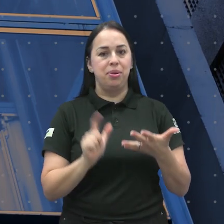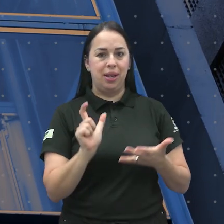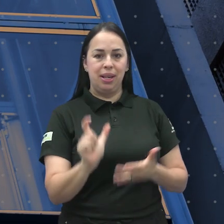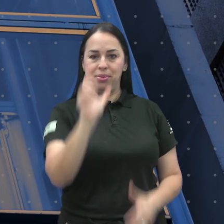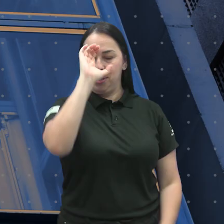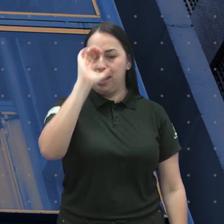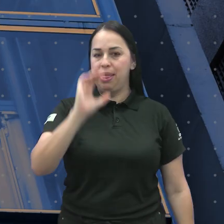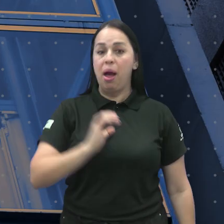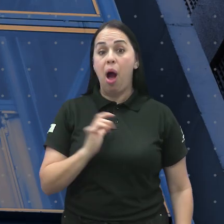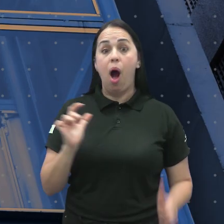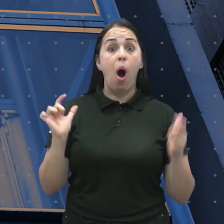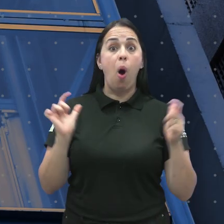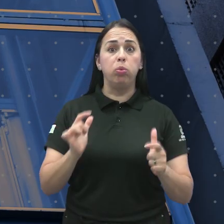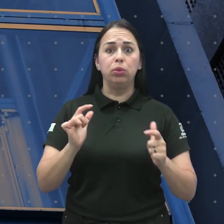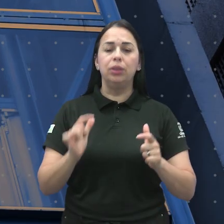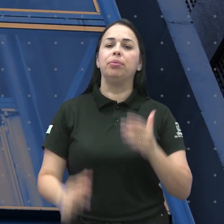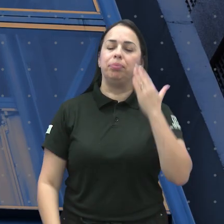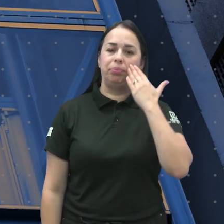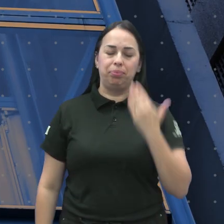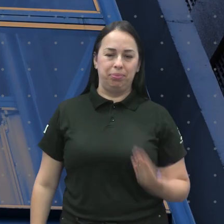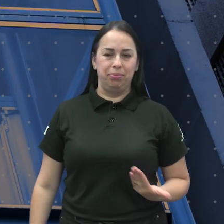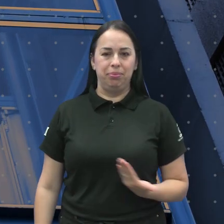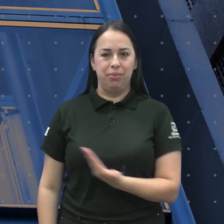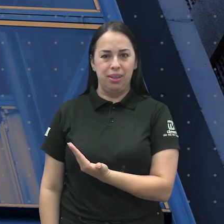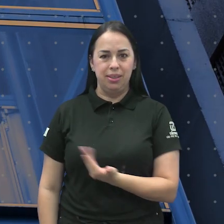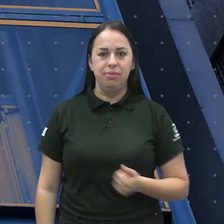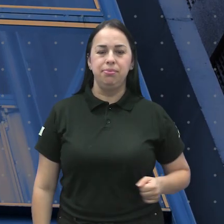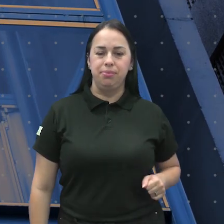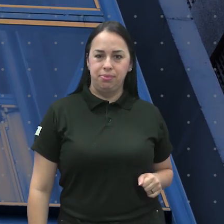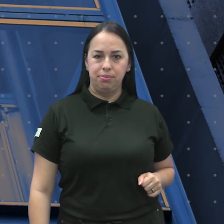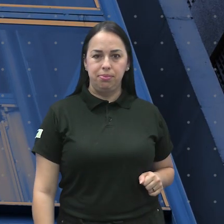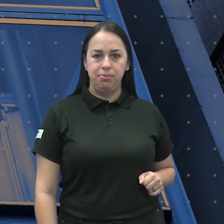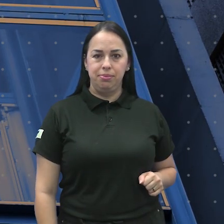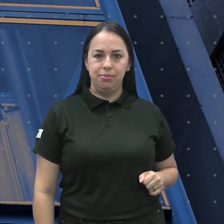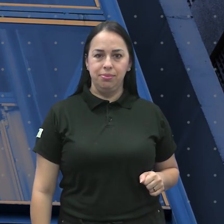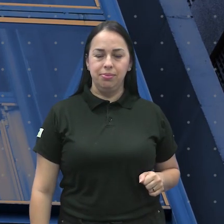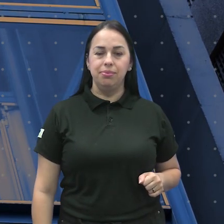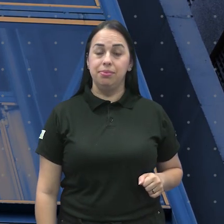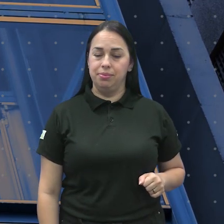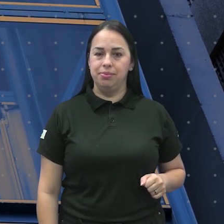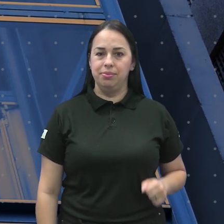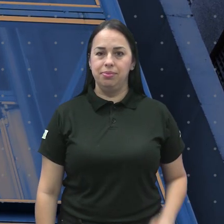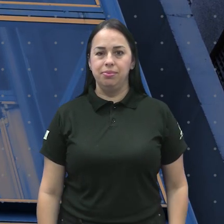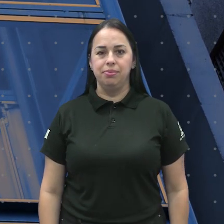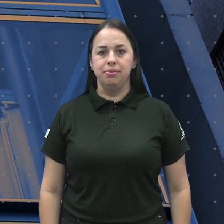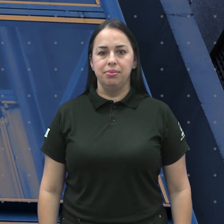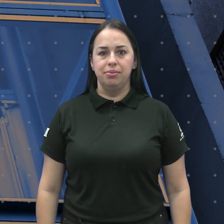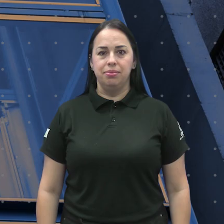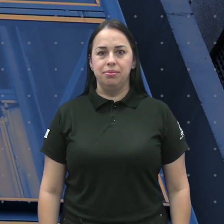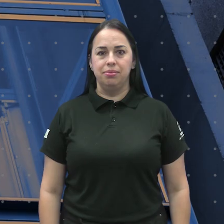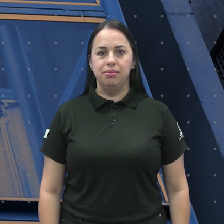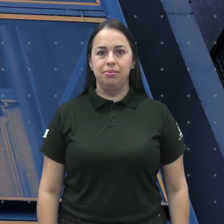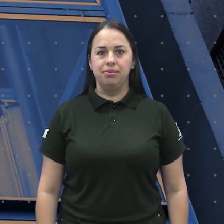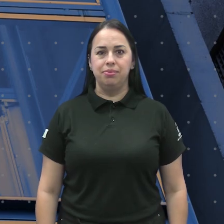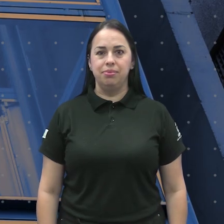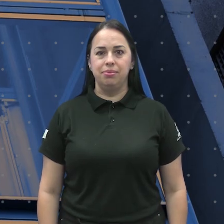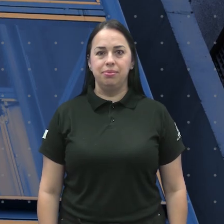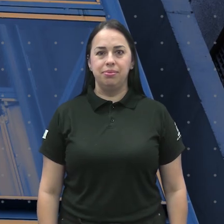trabalho e o cartão cidadão. O PAT fica na Praça Afonso Pena, número 175, no centro.